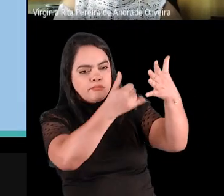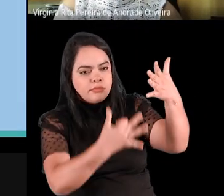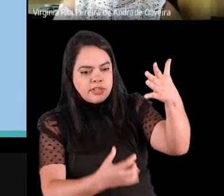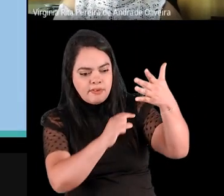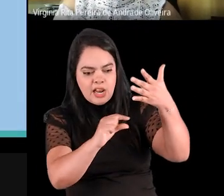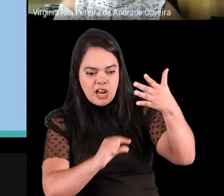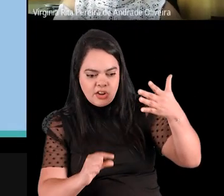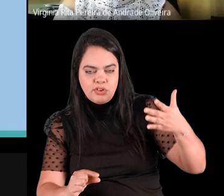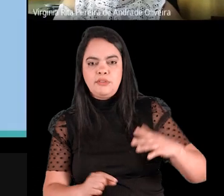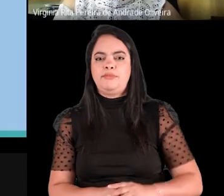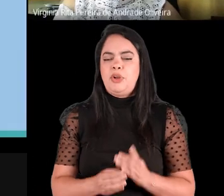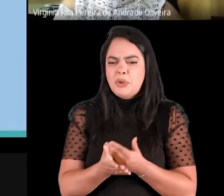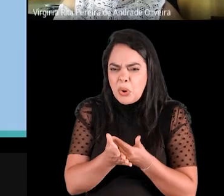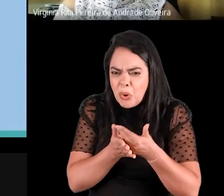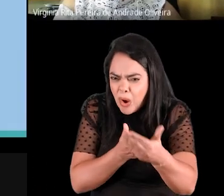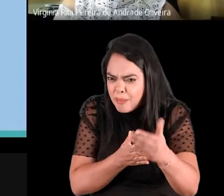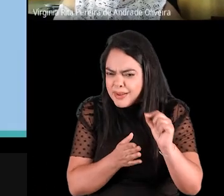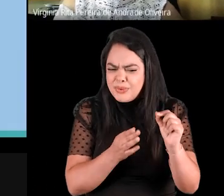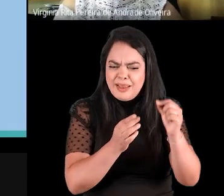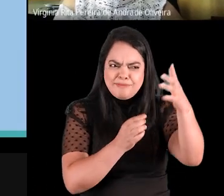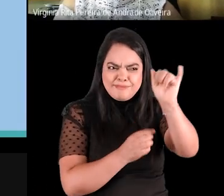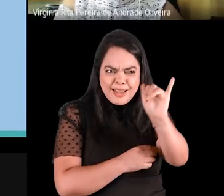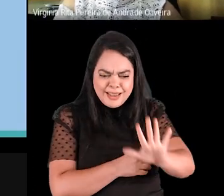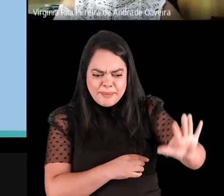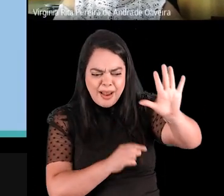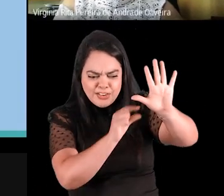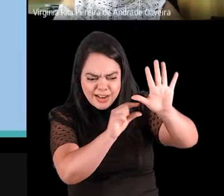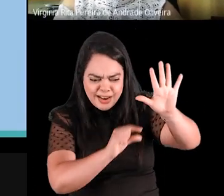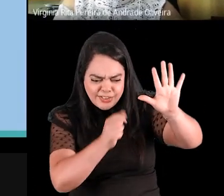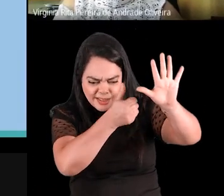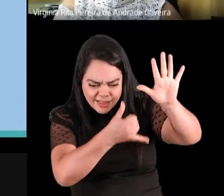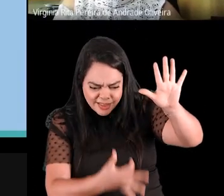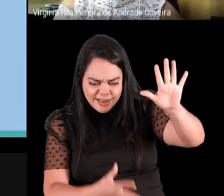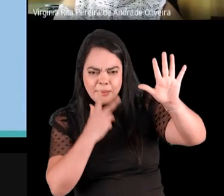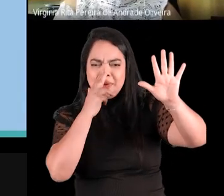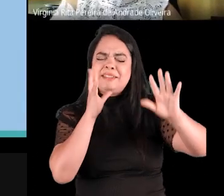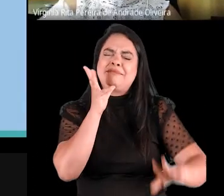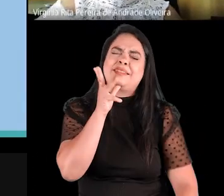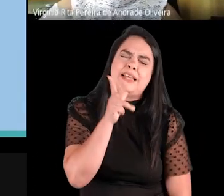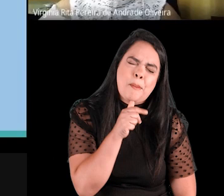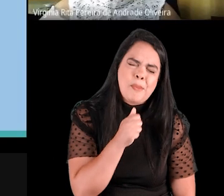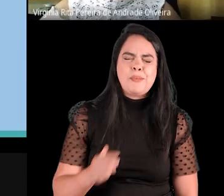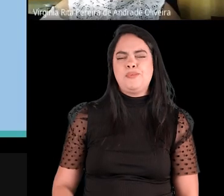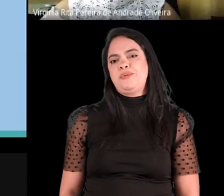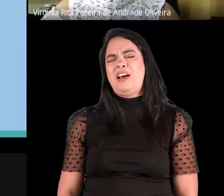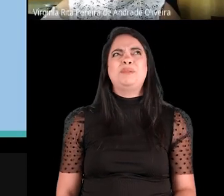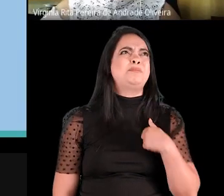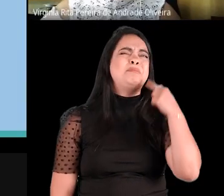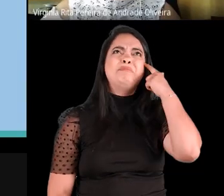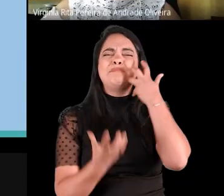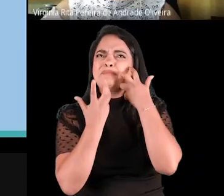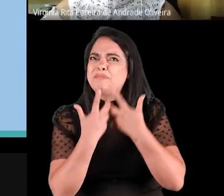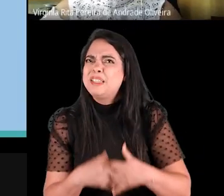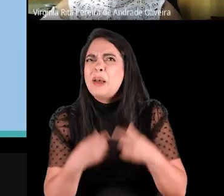gente começa a fazer esse exercício de descrição de imagem, é uma coisa que toma muito tempo, né, e que a gente fala assim, ai meu Deus, será? Eu tenho que fazer